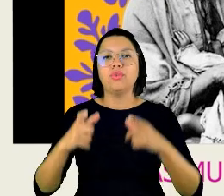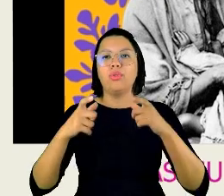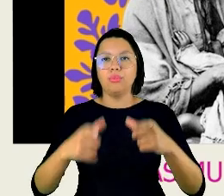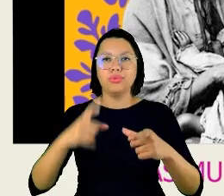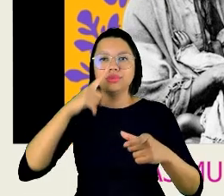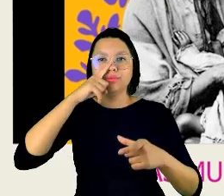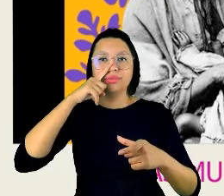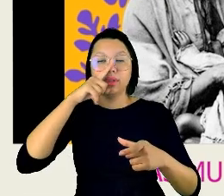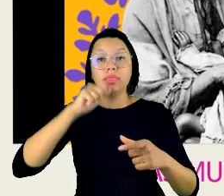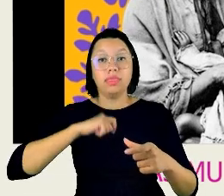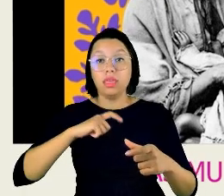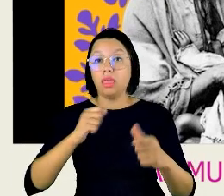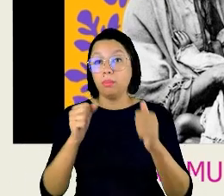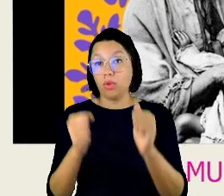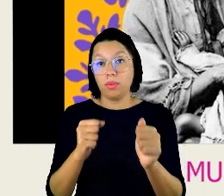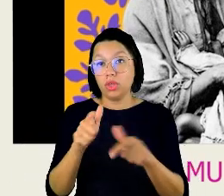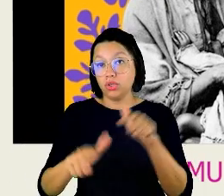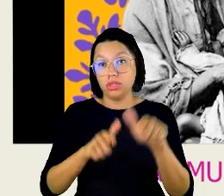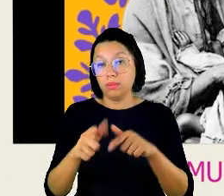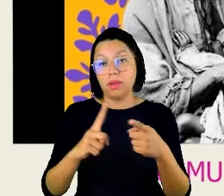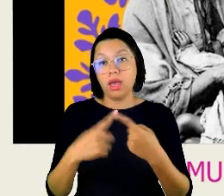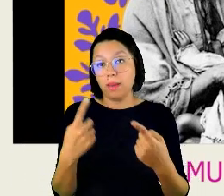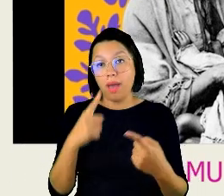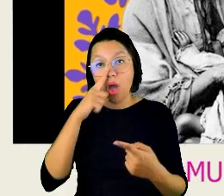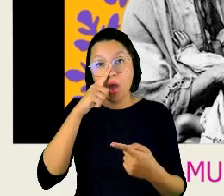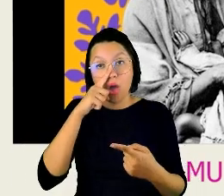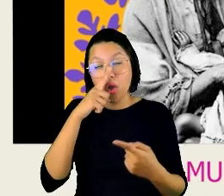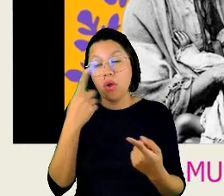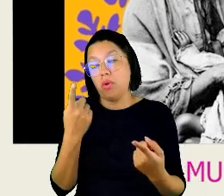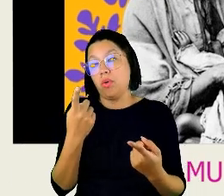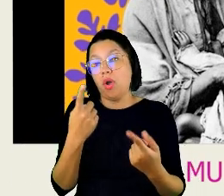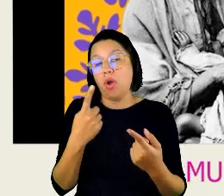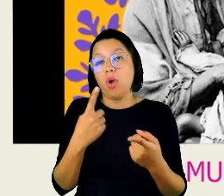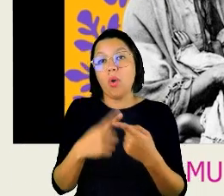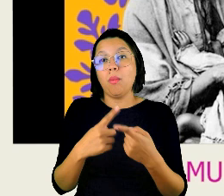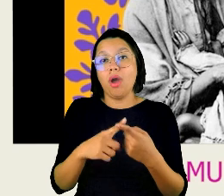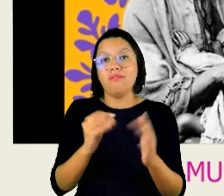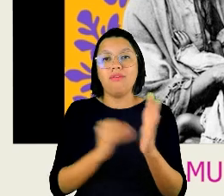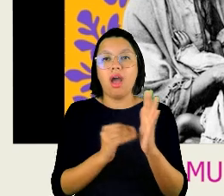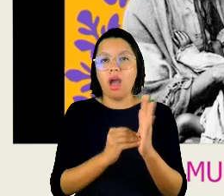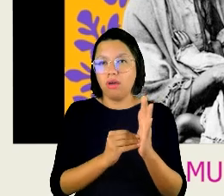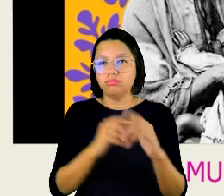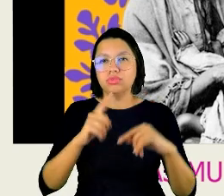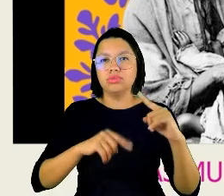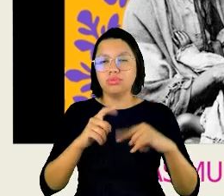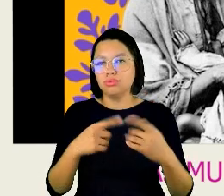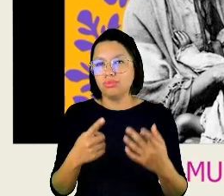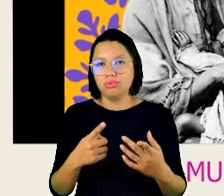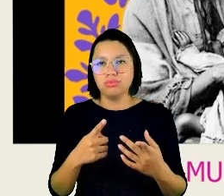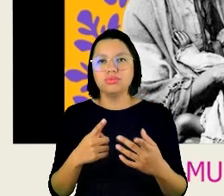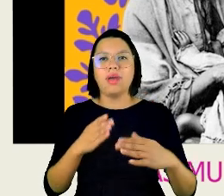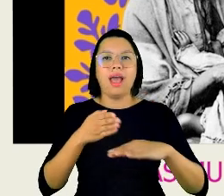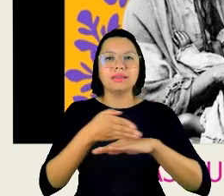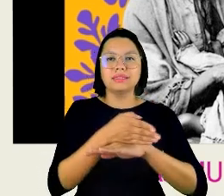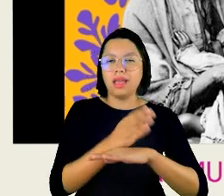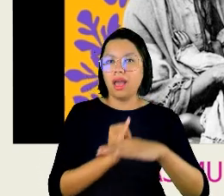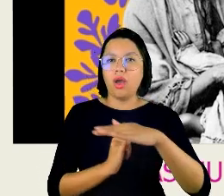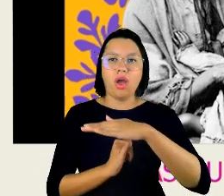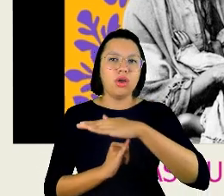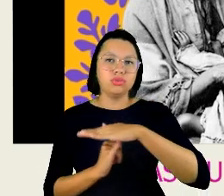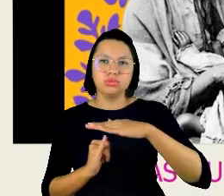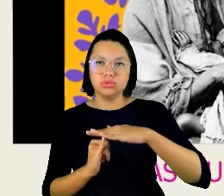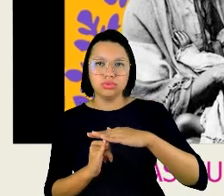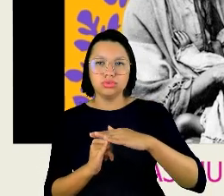trabalhar, mas ela está numa posição vulnerável pela falta de recursos materiais, pela falta de acesso às instituições e aos próprios